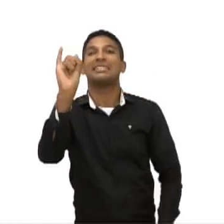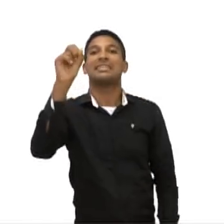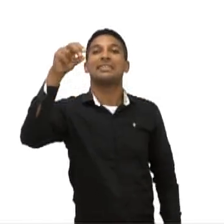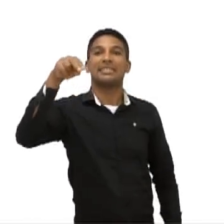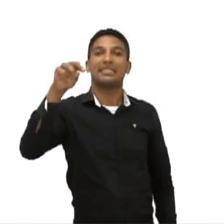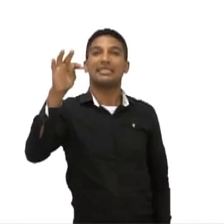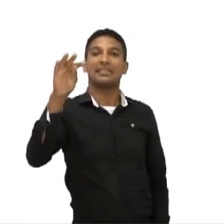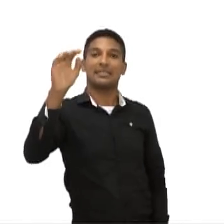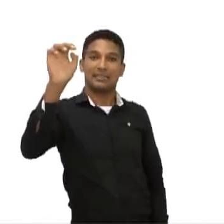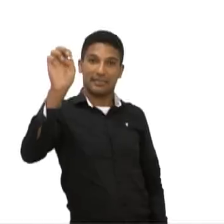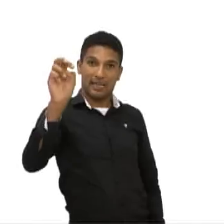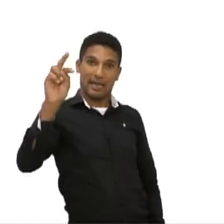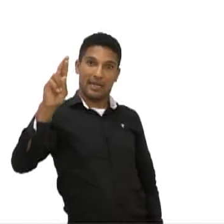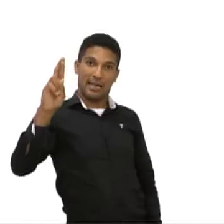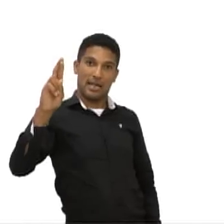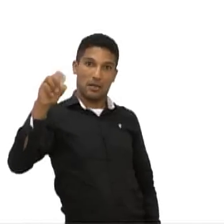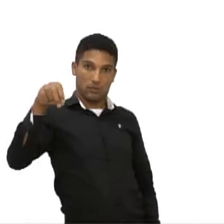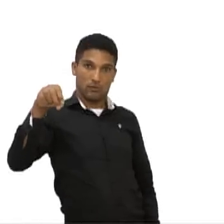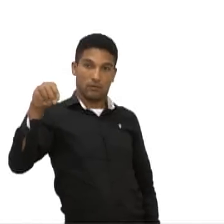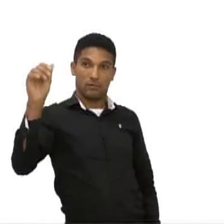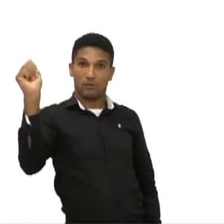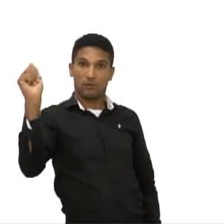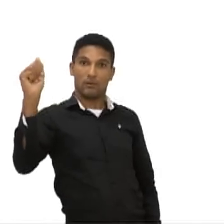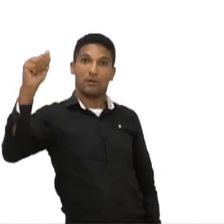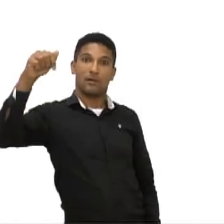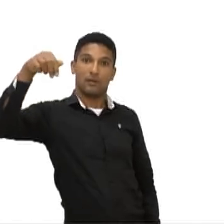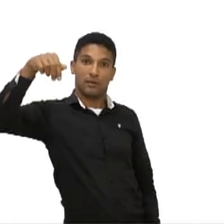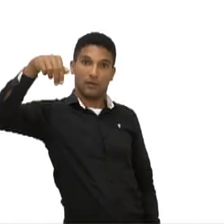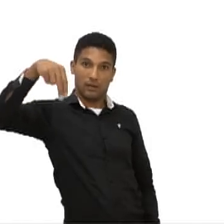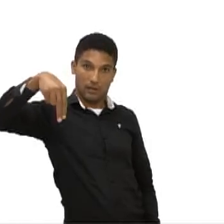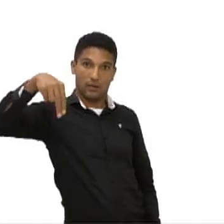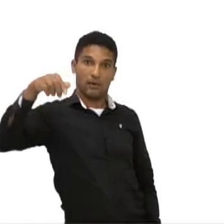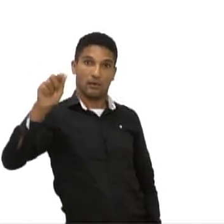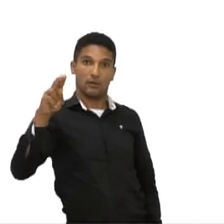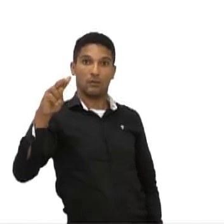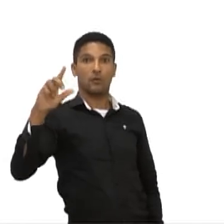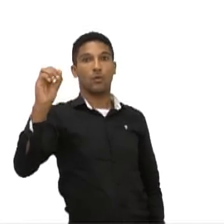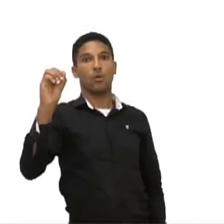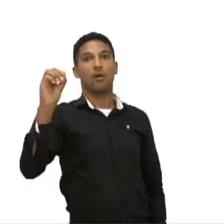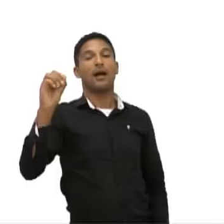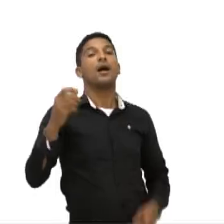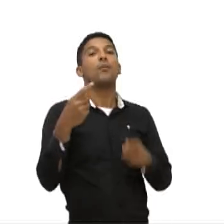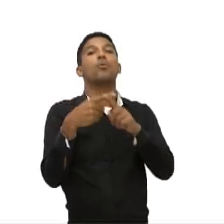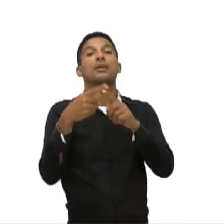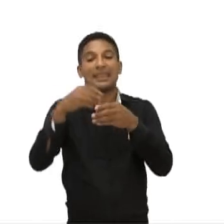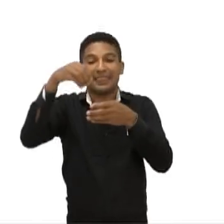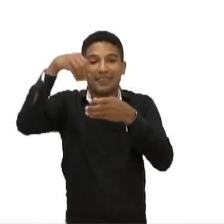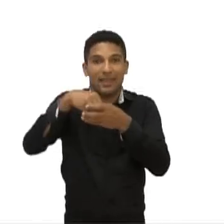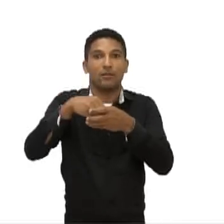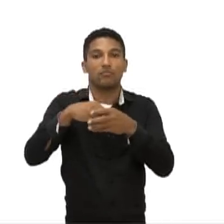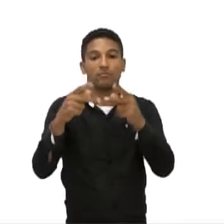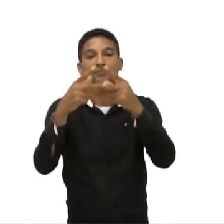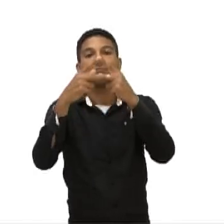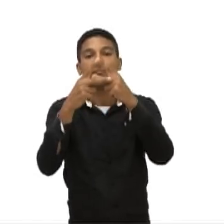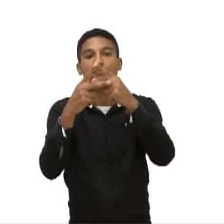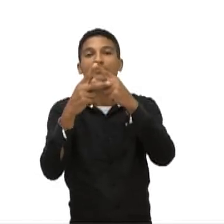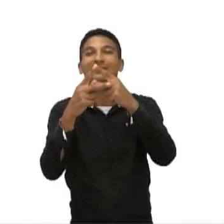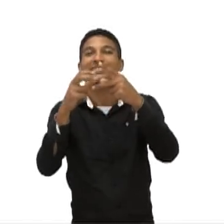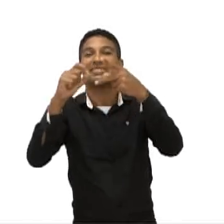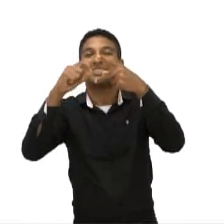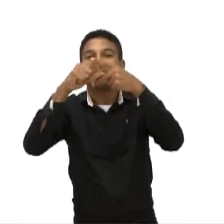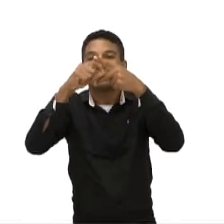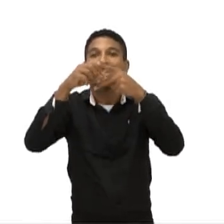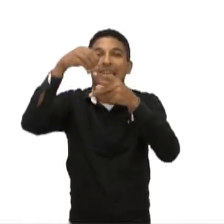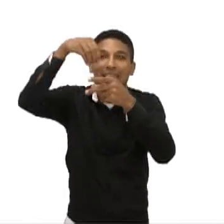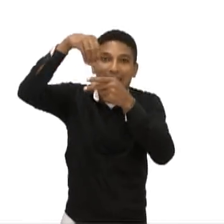do triângulo, tá? Então, aqui eu tenho o ângulo A, eu tenho o ângulo B e eu tenho o ângulo C. Perceba que aqui a gente chamou